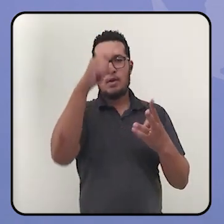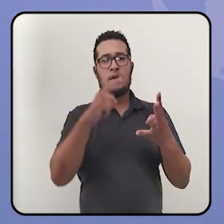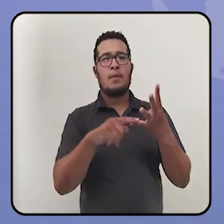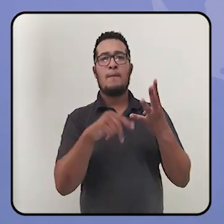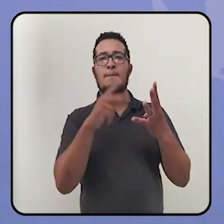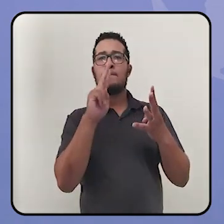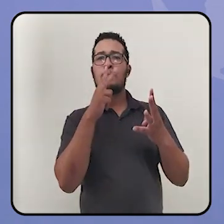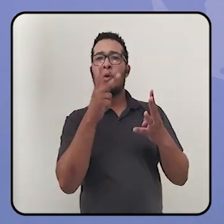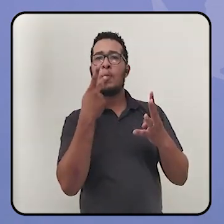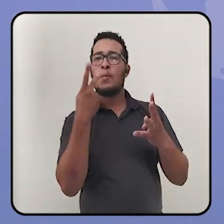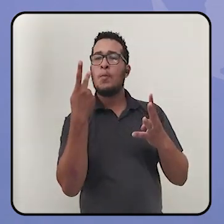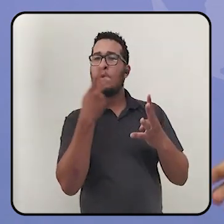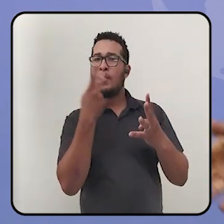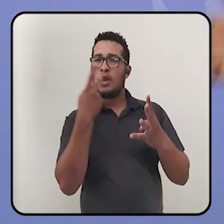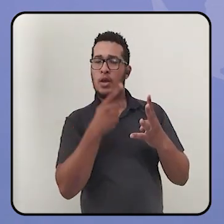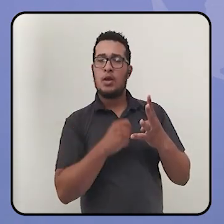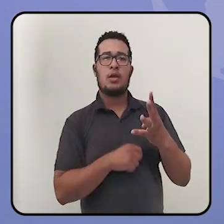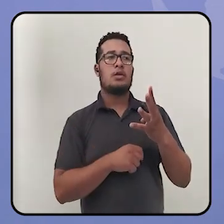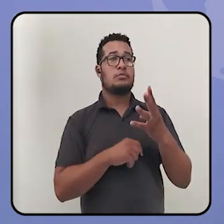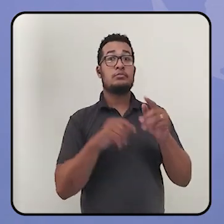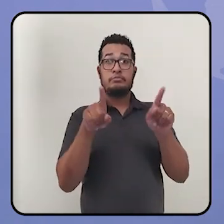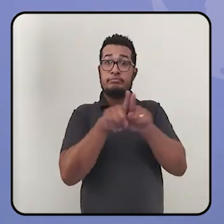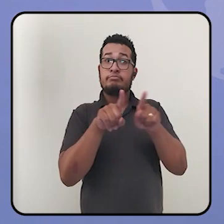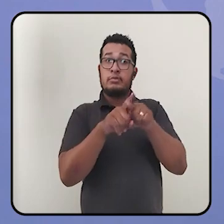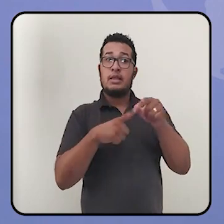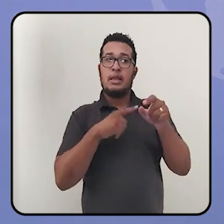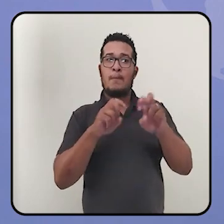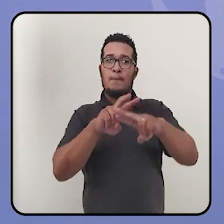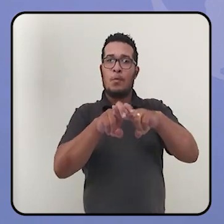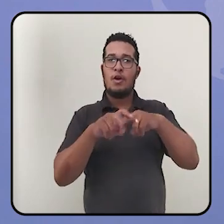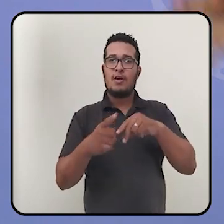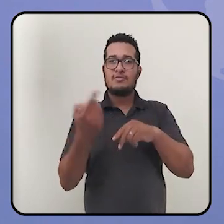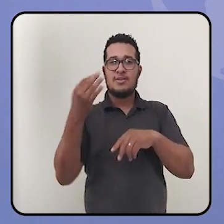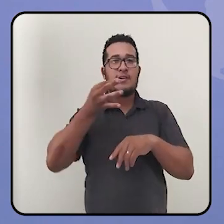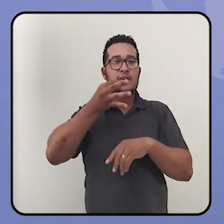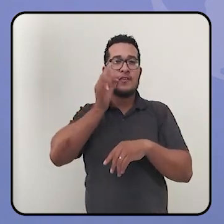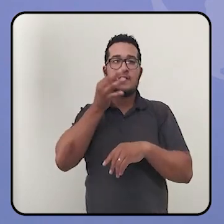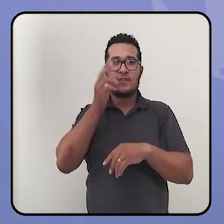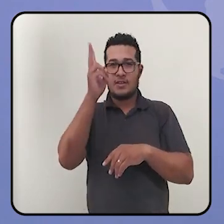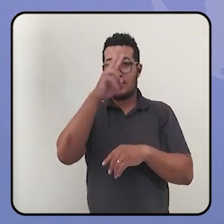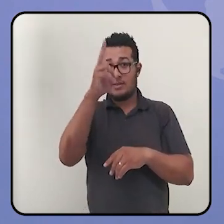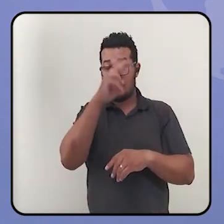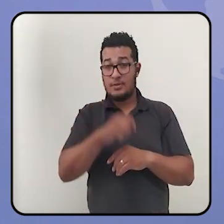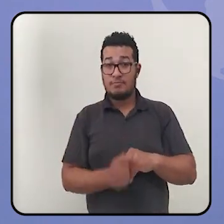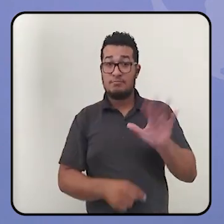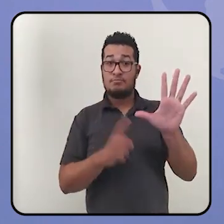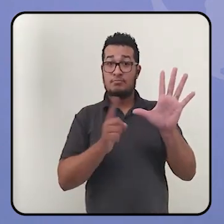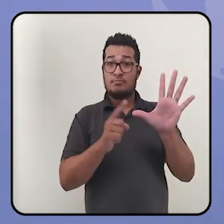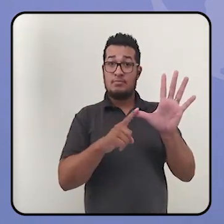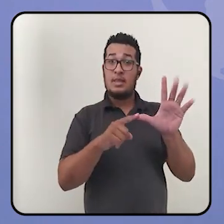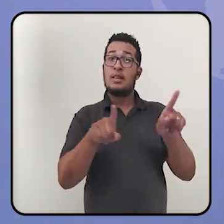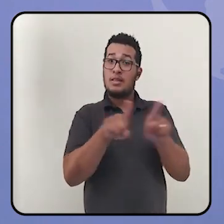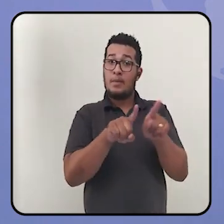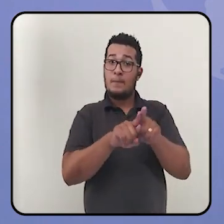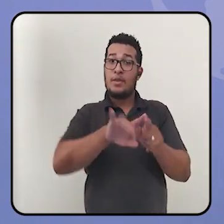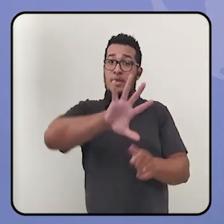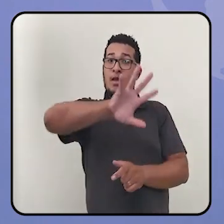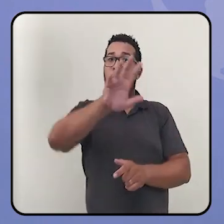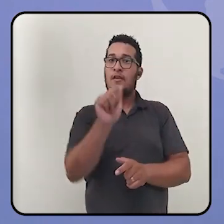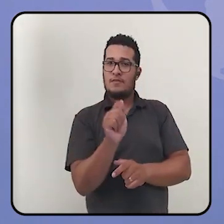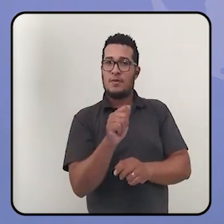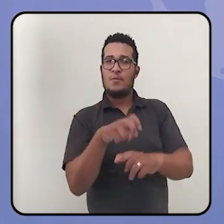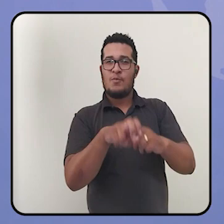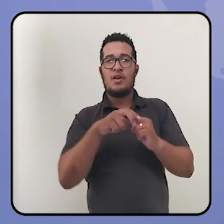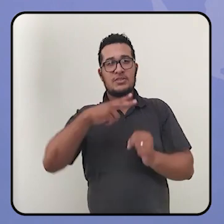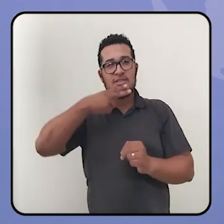acabavam comendo restos de alimento, de comida, e colocavam, amontoavam em cima do outro, várias conchas em cima das outras. E, com o